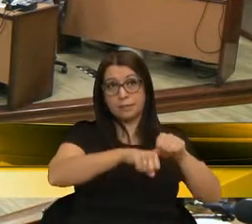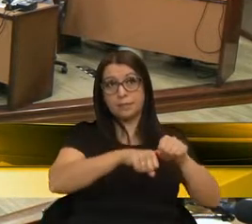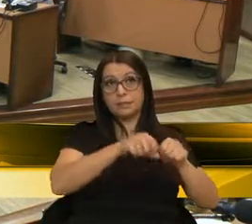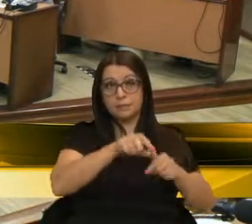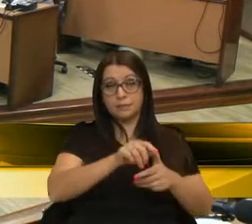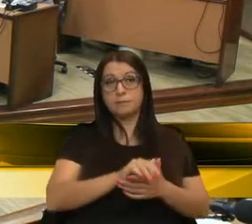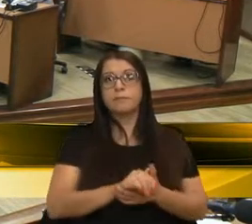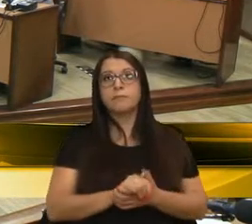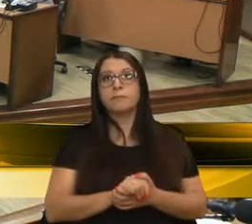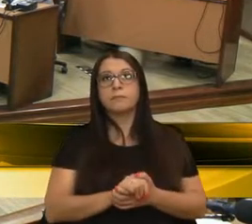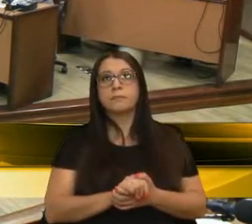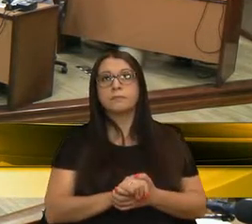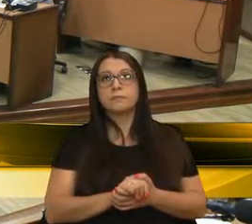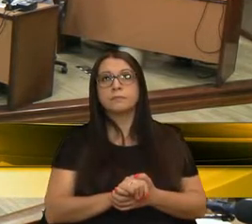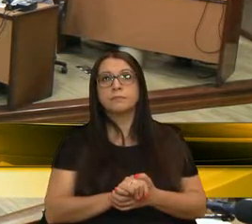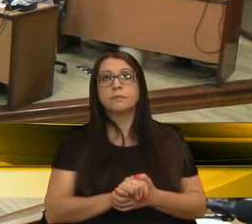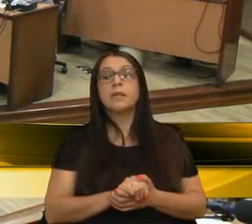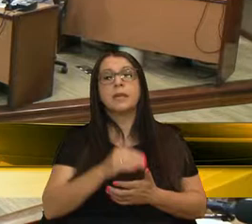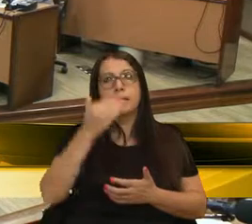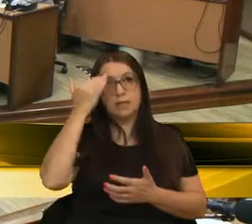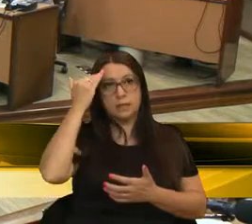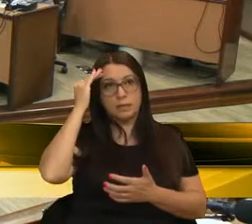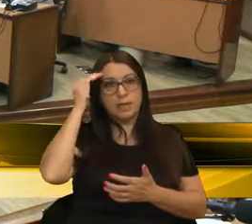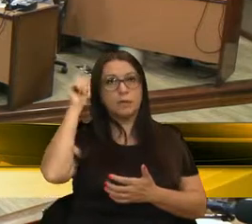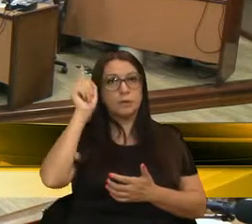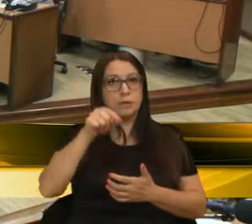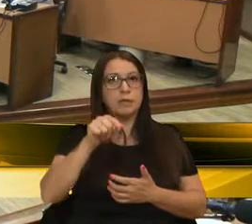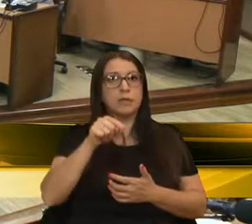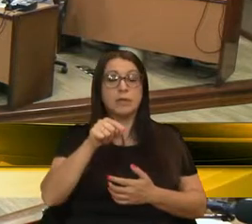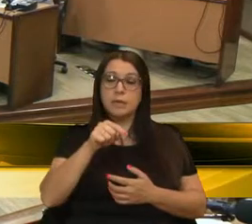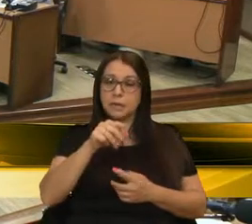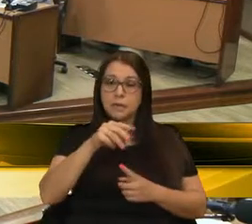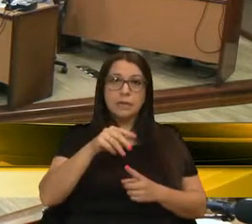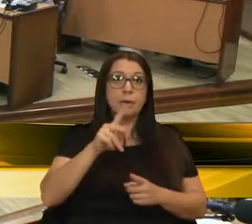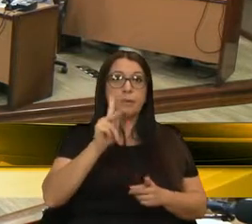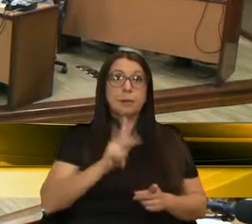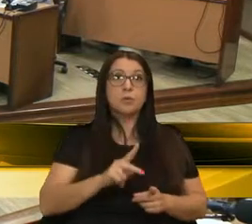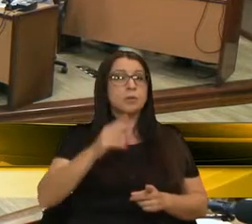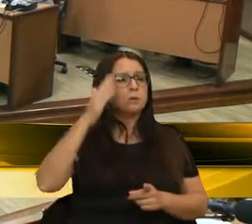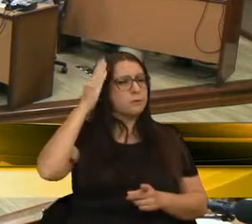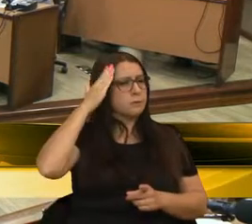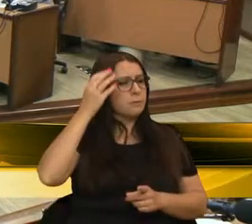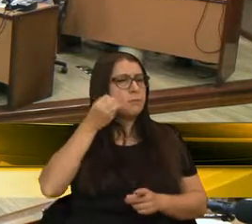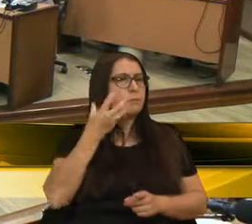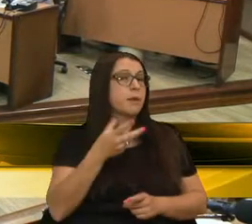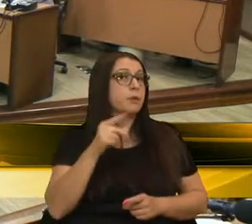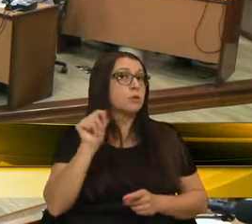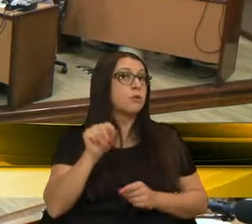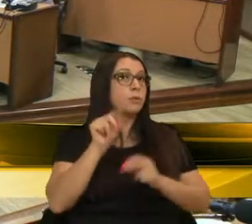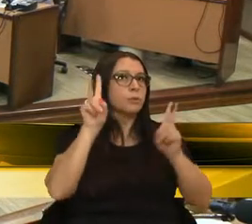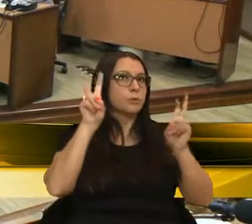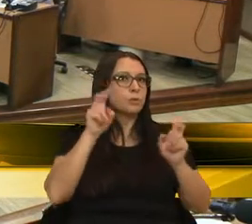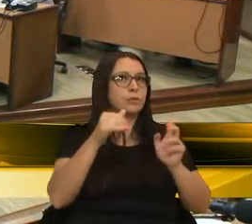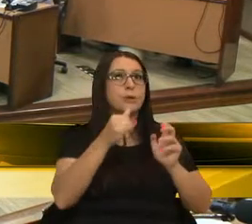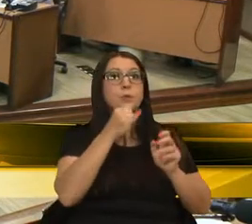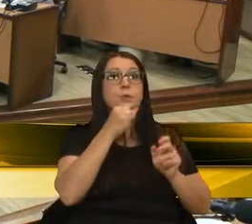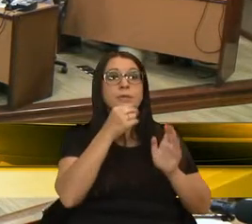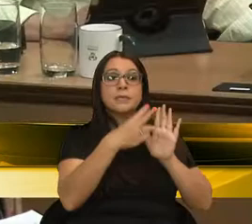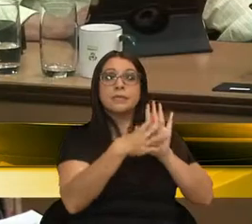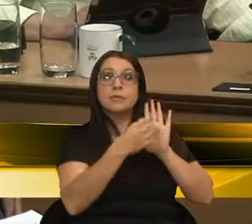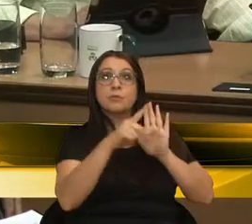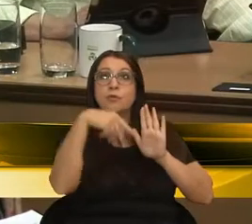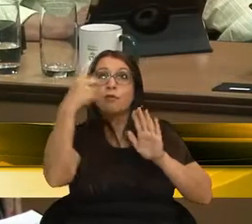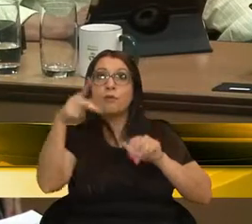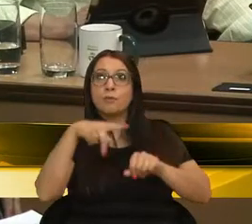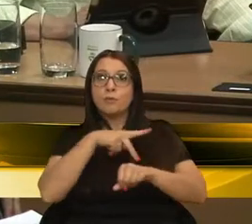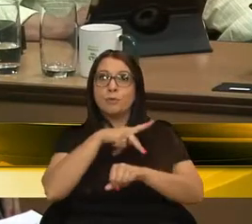ciclista. E entendo que Vossa Excelência é uma autoridade nesse assunto, traz exemplos, né, de fora do país, para Vossa Excelência